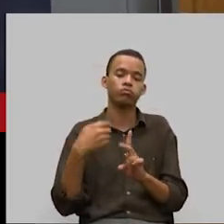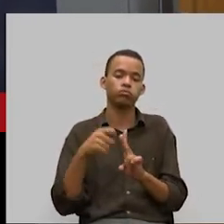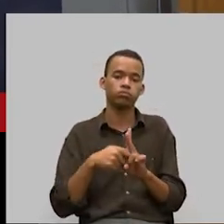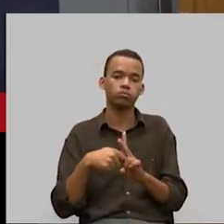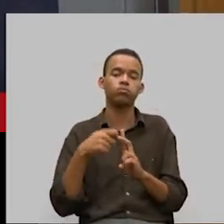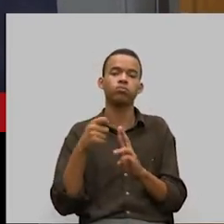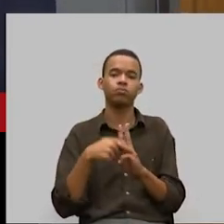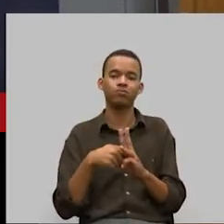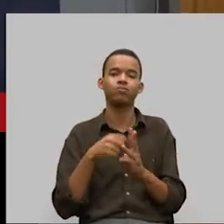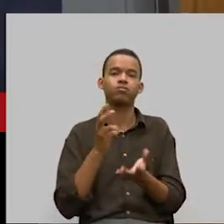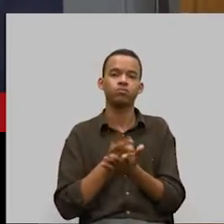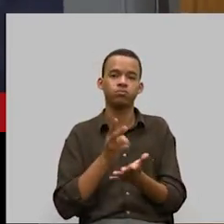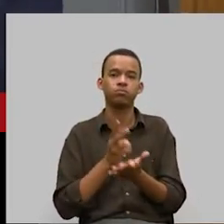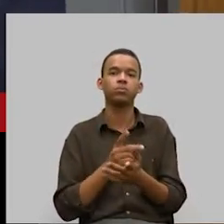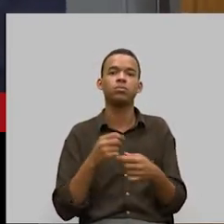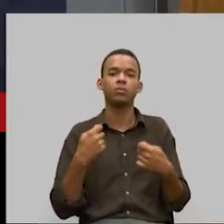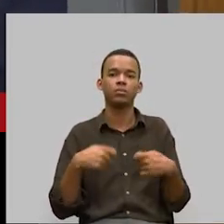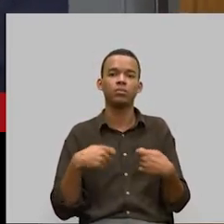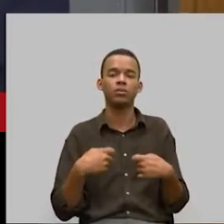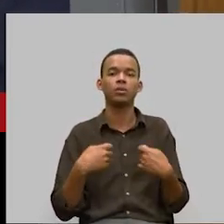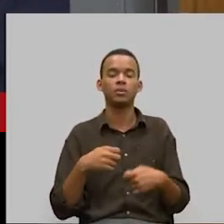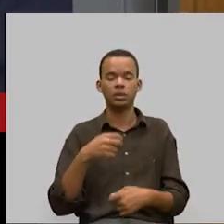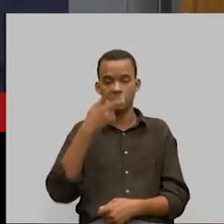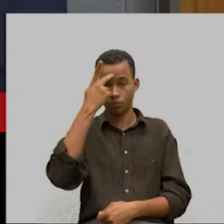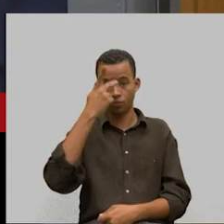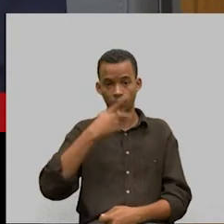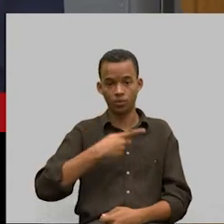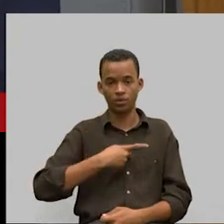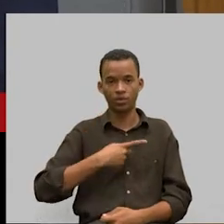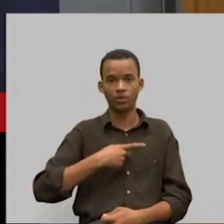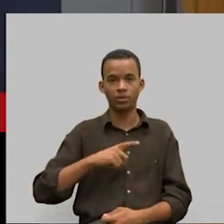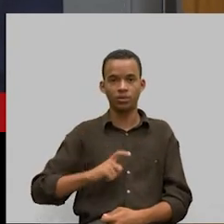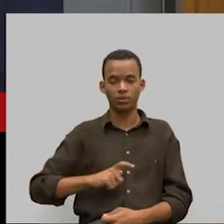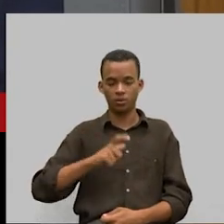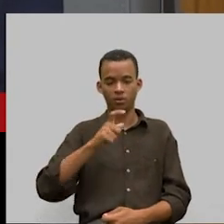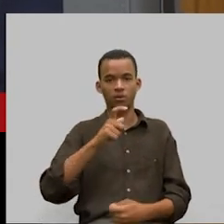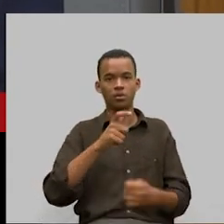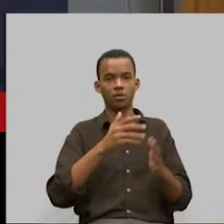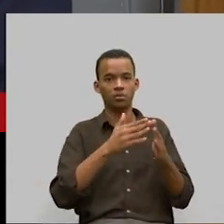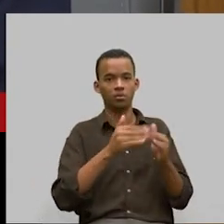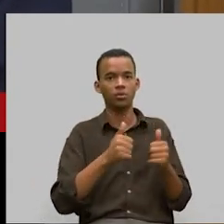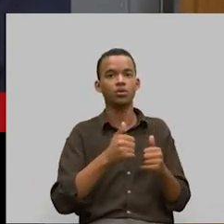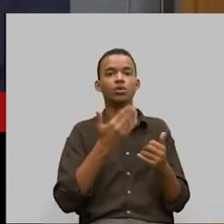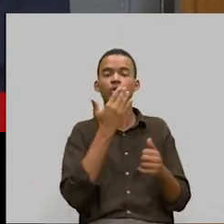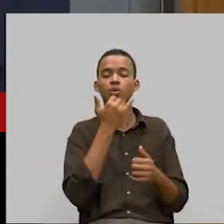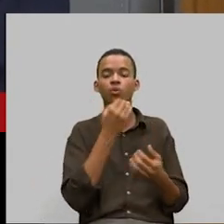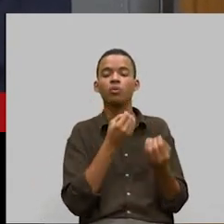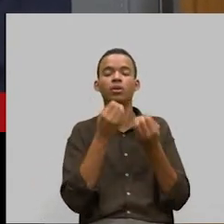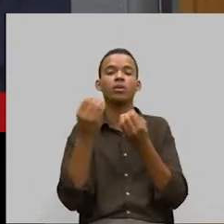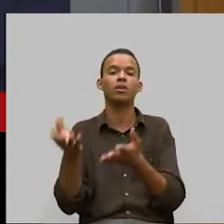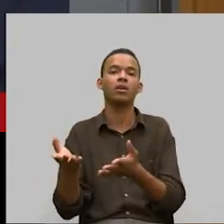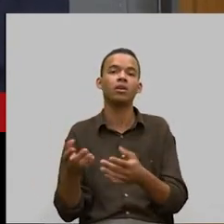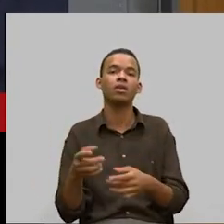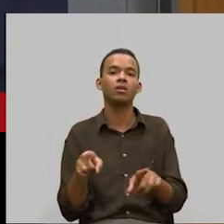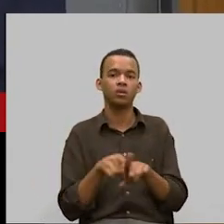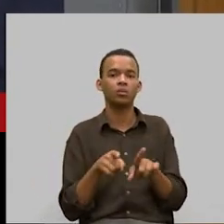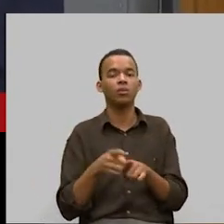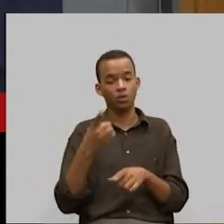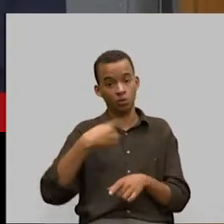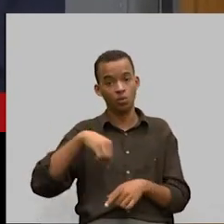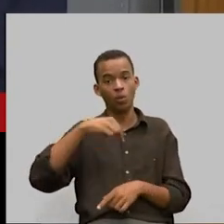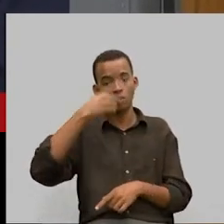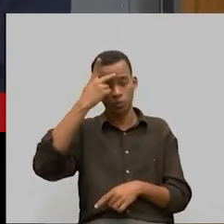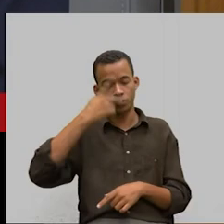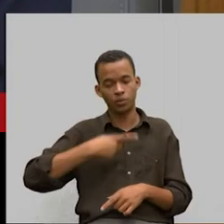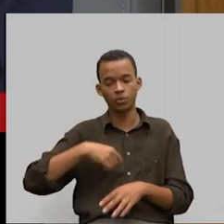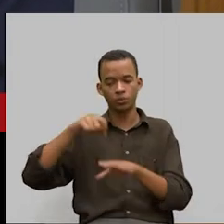da associação tem que passar seu cartão pessoal para garantir alimento desse povo fora o que a gente produz porque se a